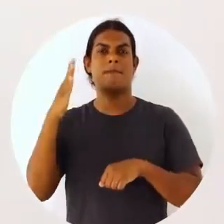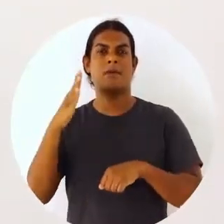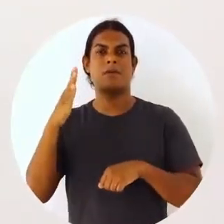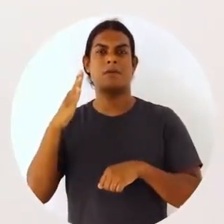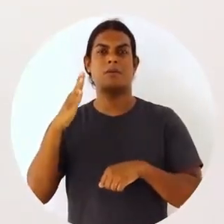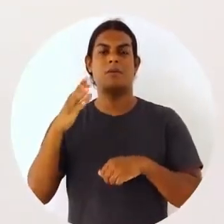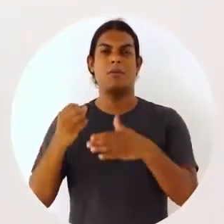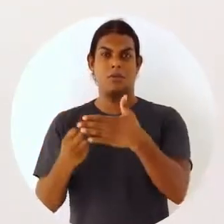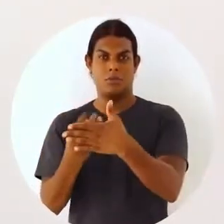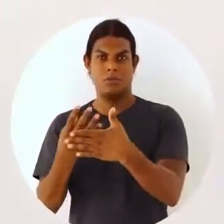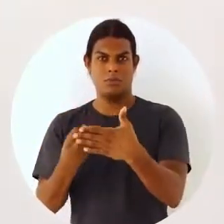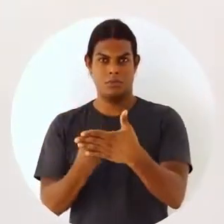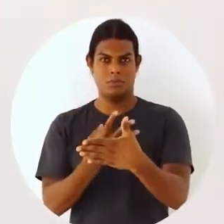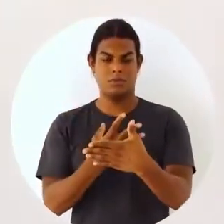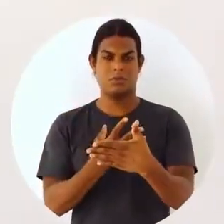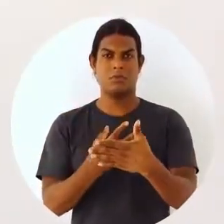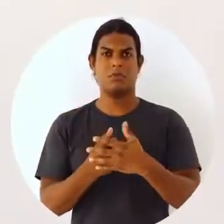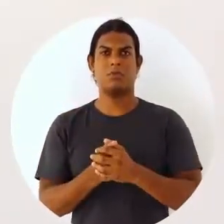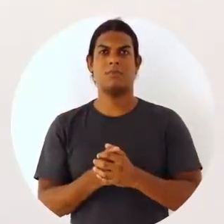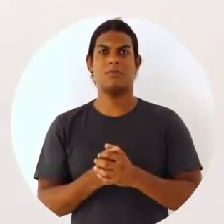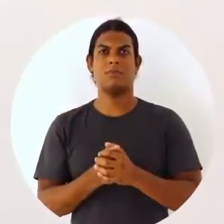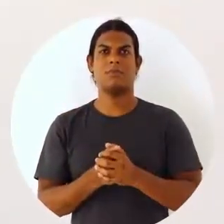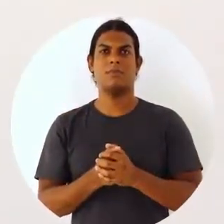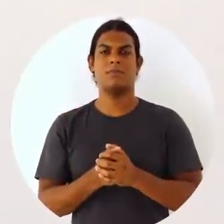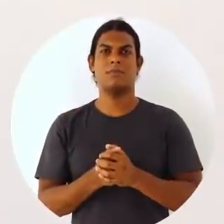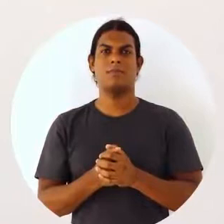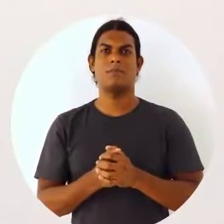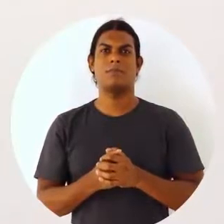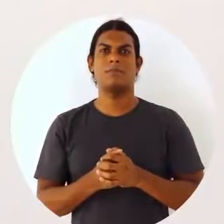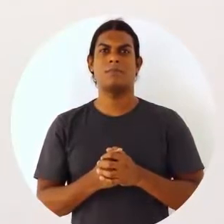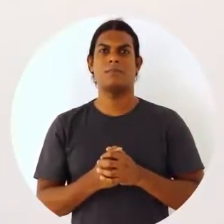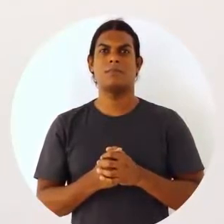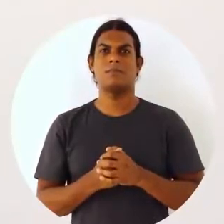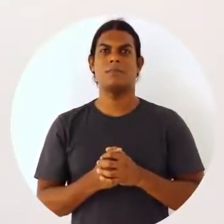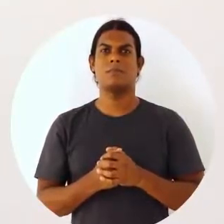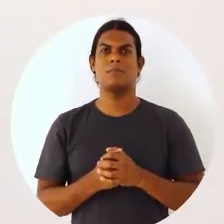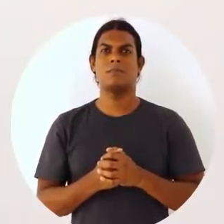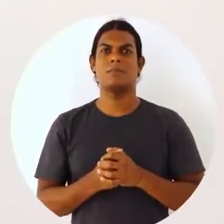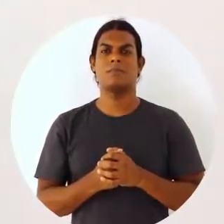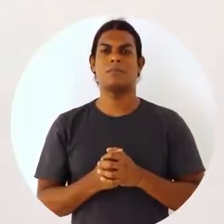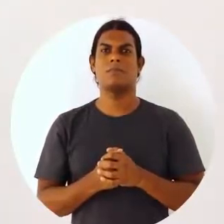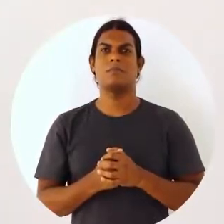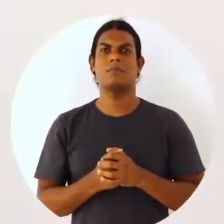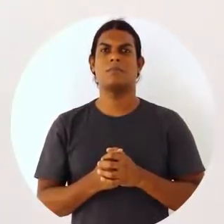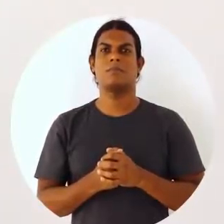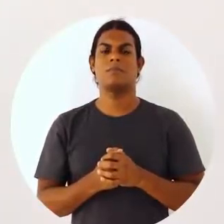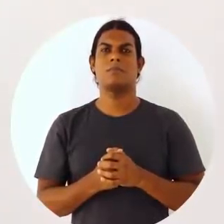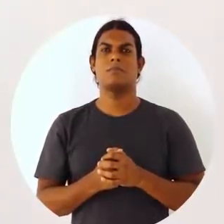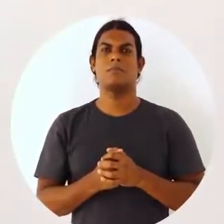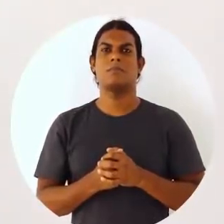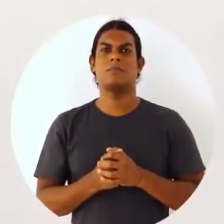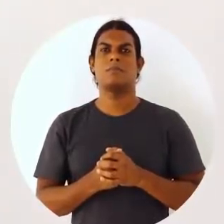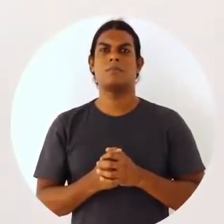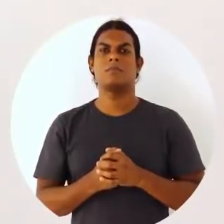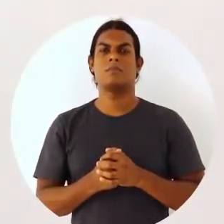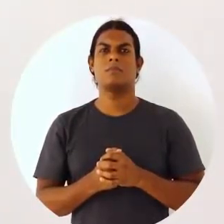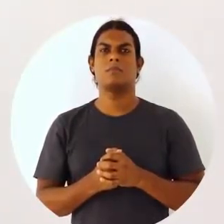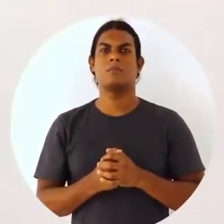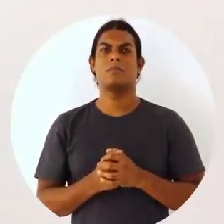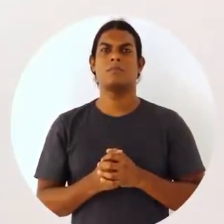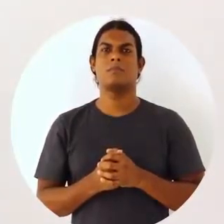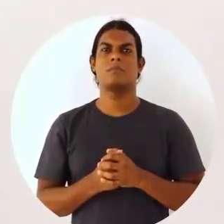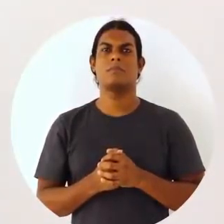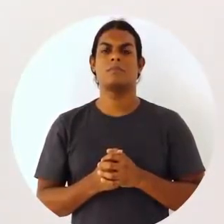de produção, eu vou conseguir ter uma produtividade muito maior ao longo de determinado período. E para